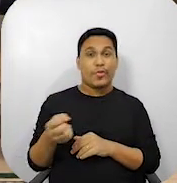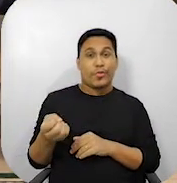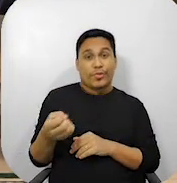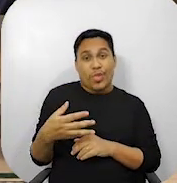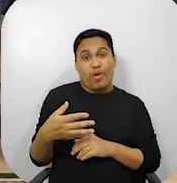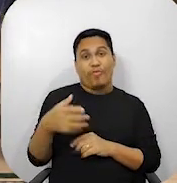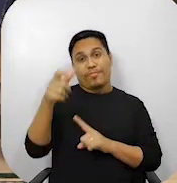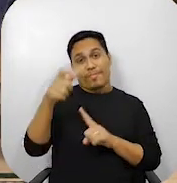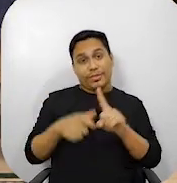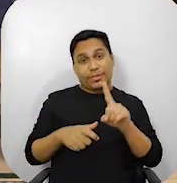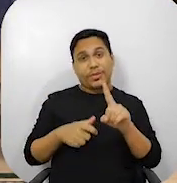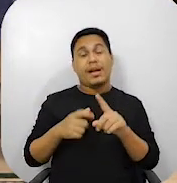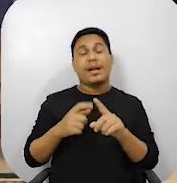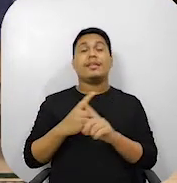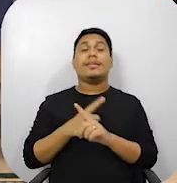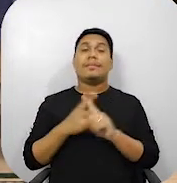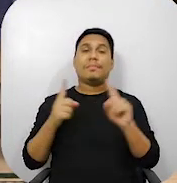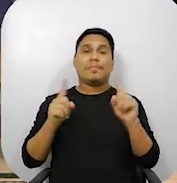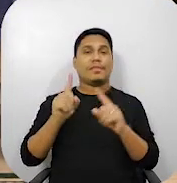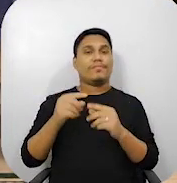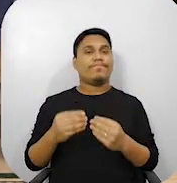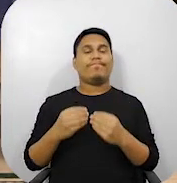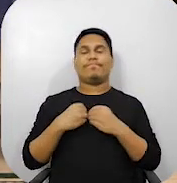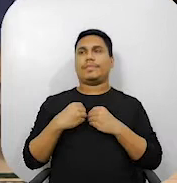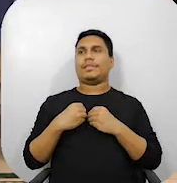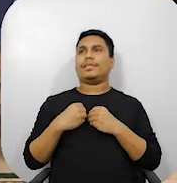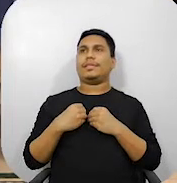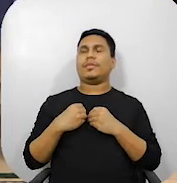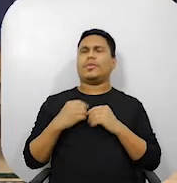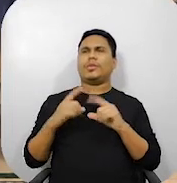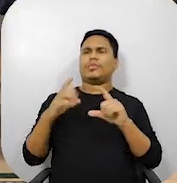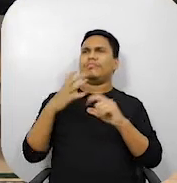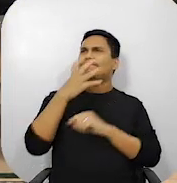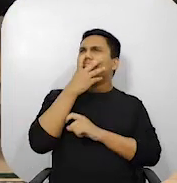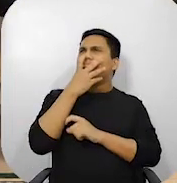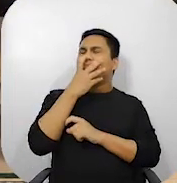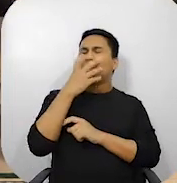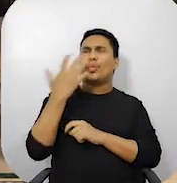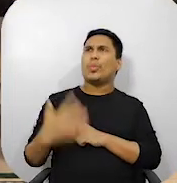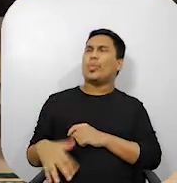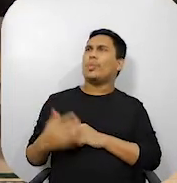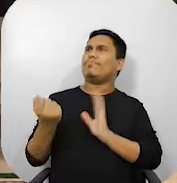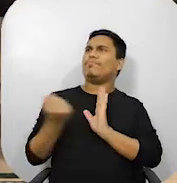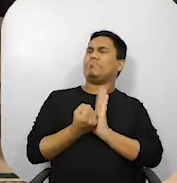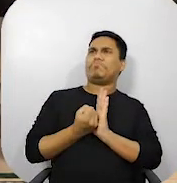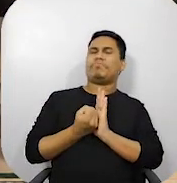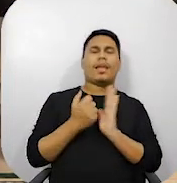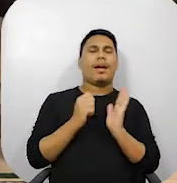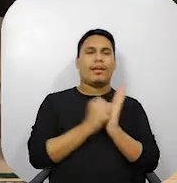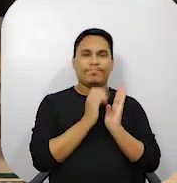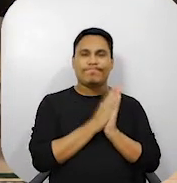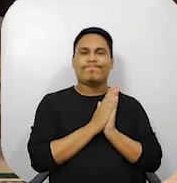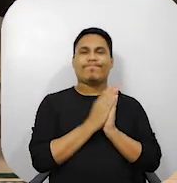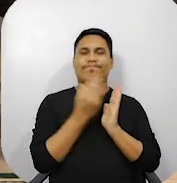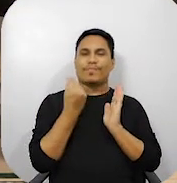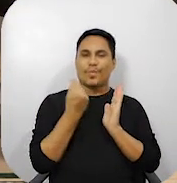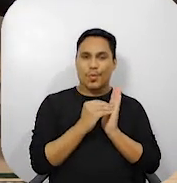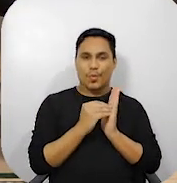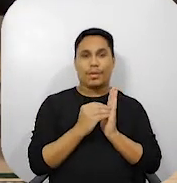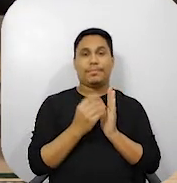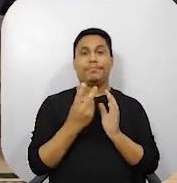mais aquilo marcou você e você vai e transfere ali para o papel o segundo